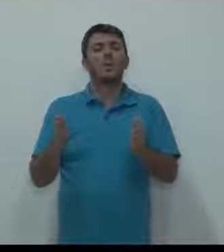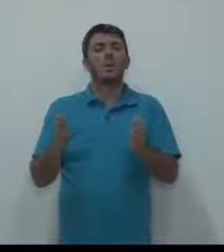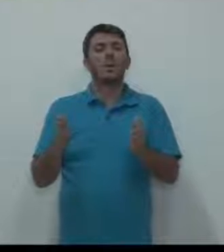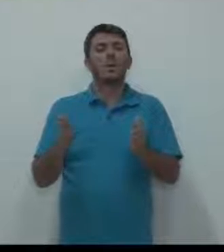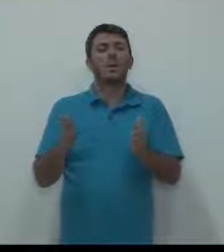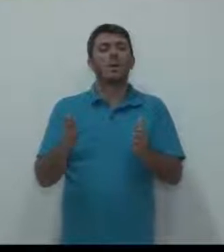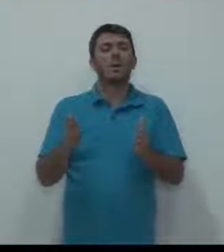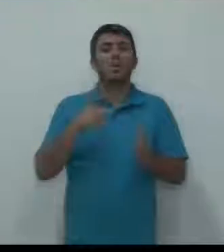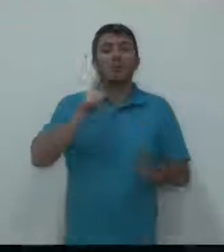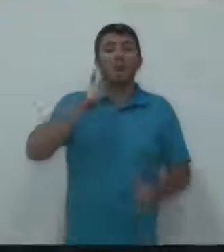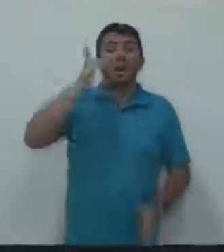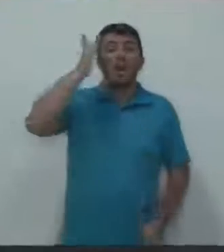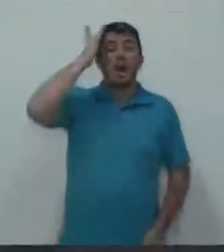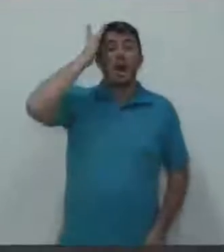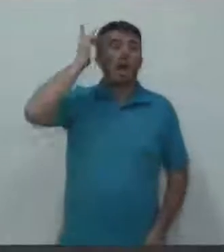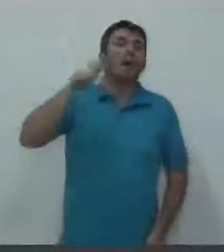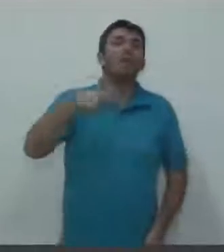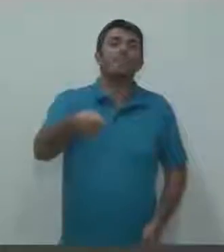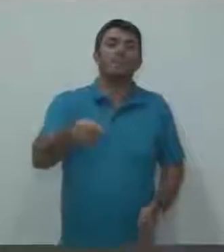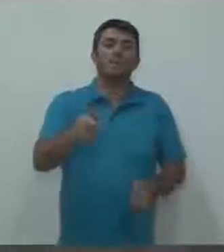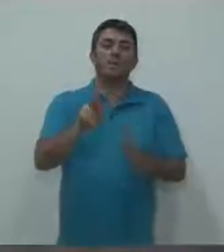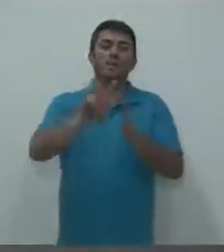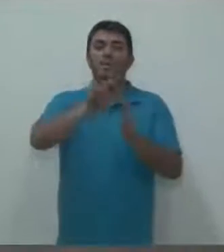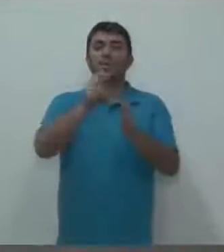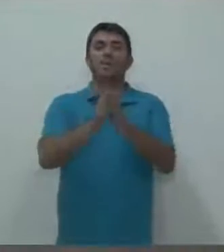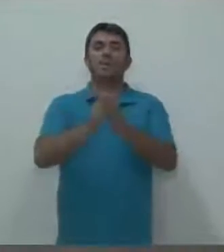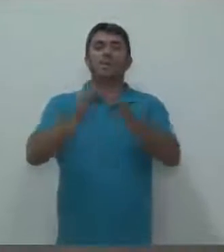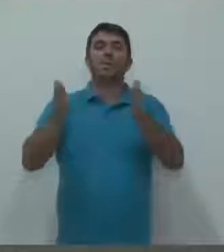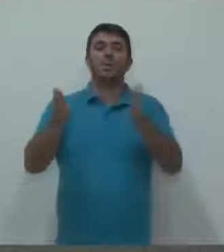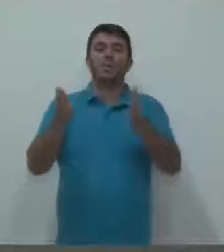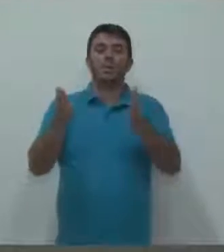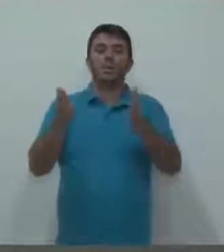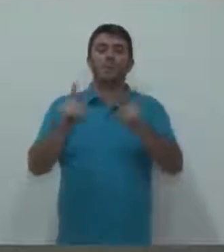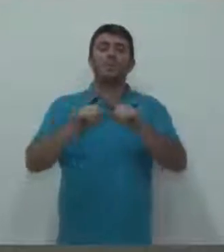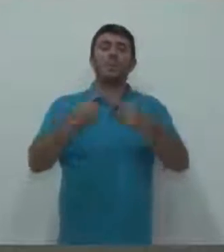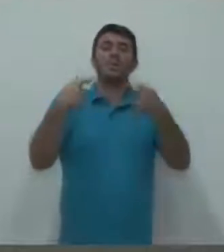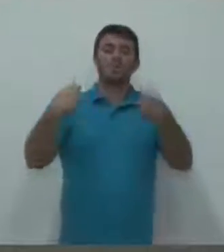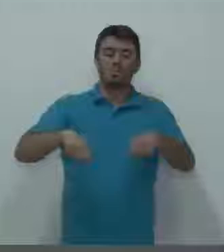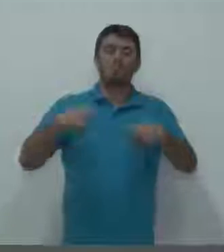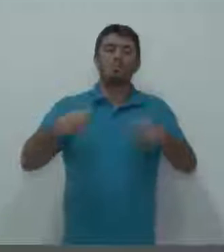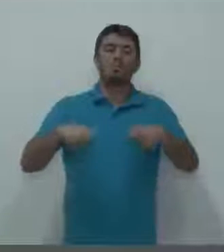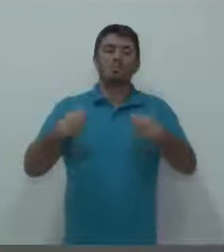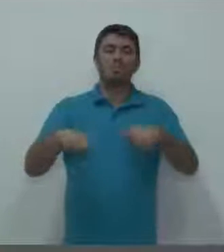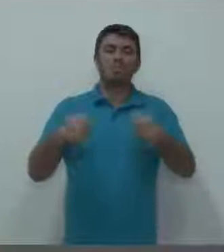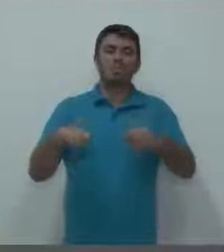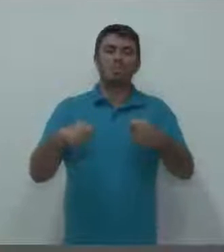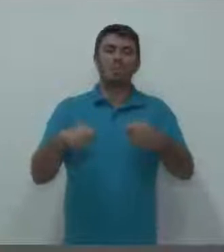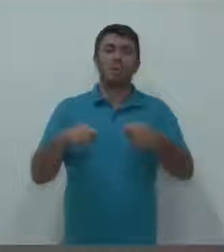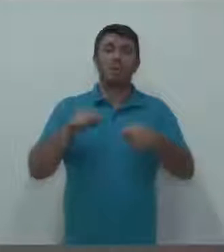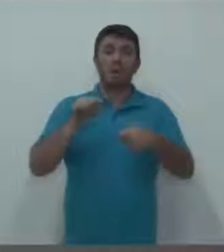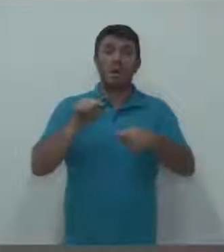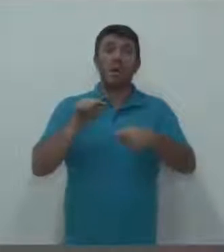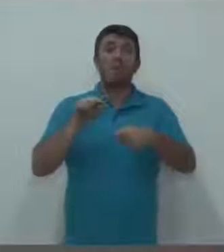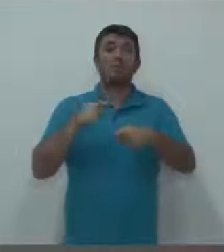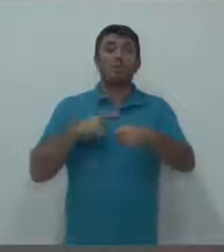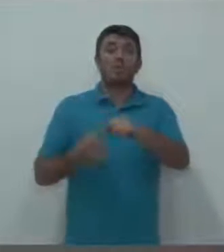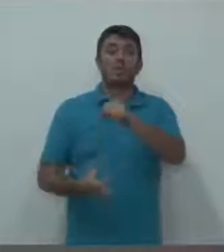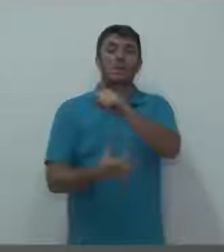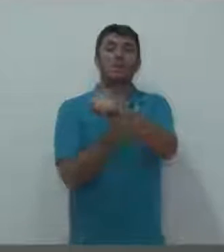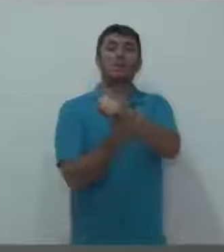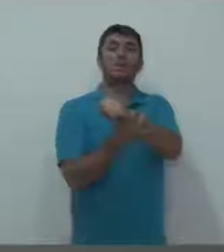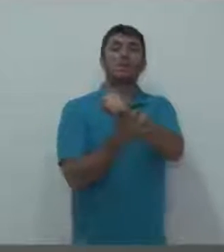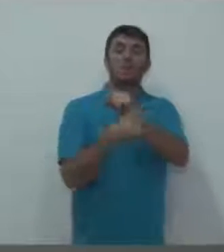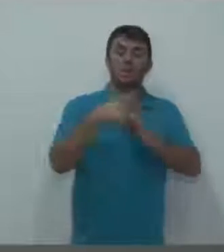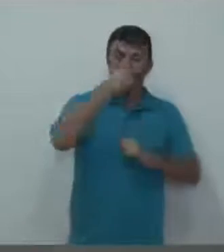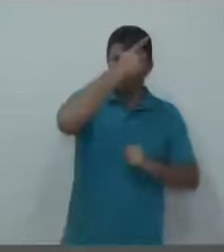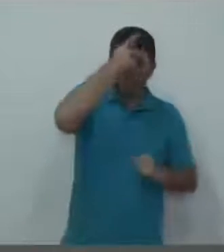que vai ser alargado, né? Não necessariamente, mas é uma necessidade para a segurança das pessoas que